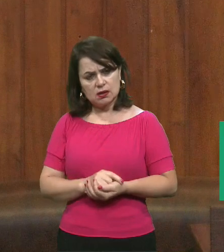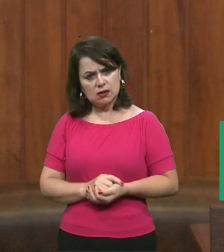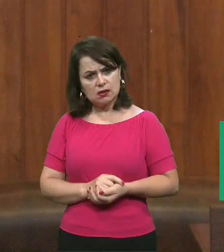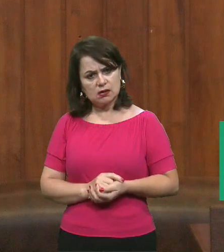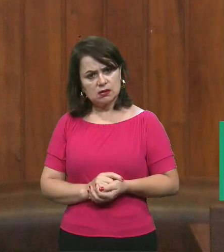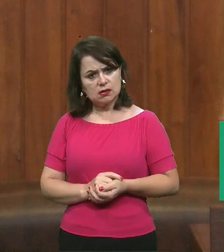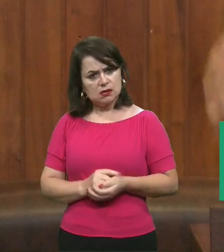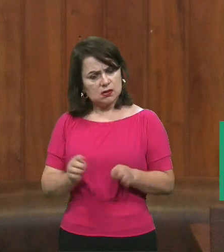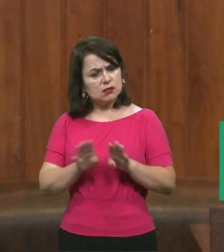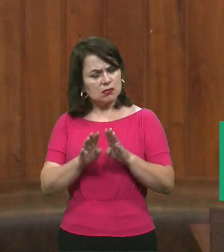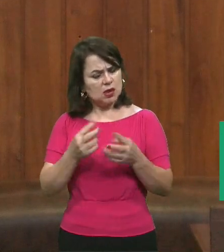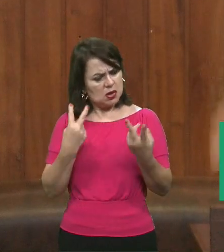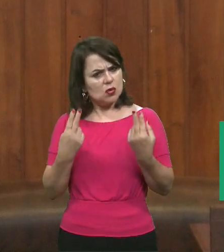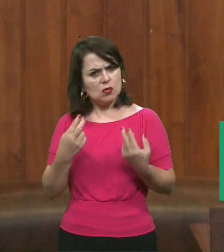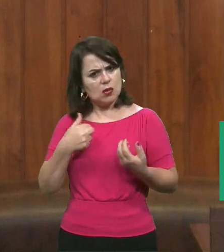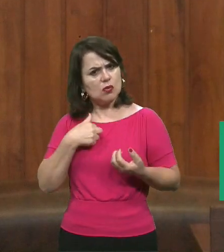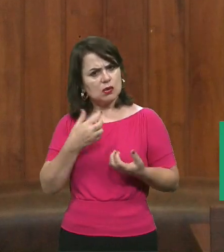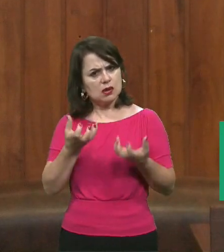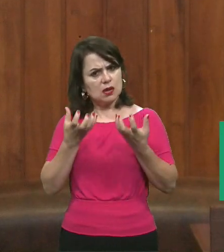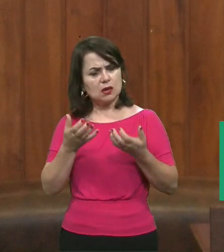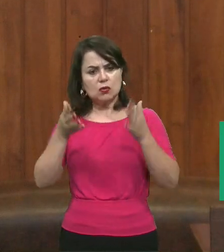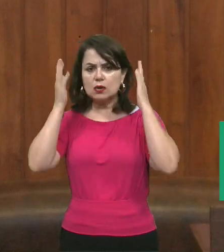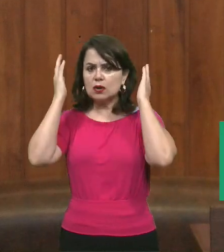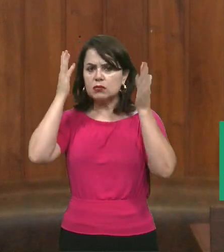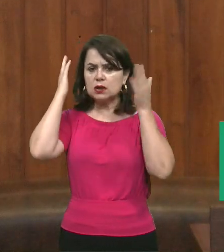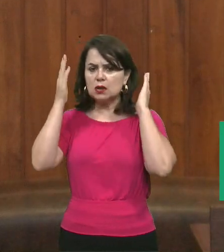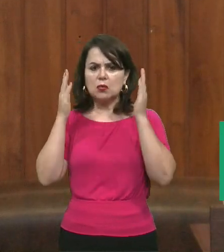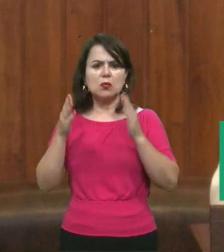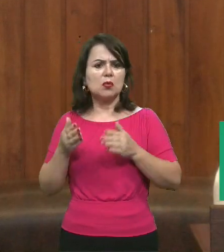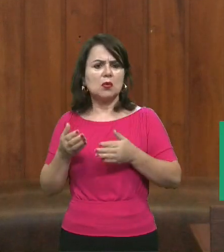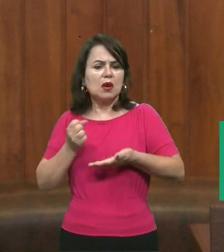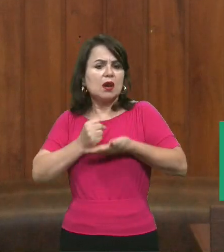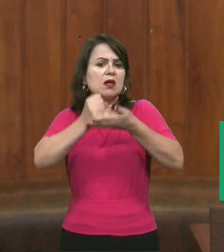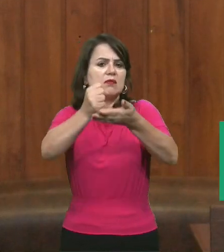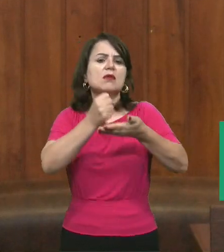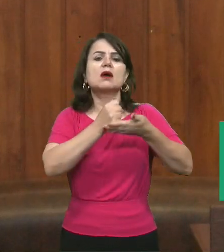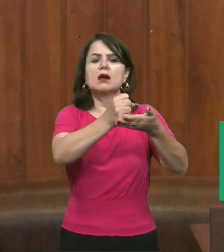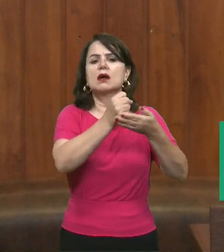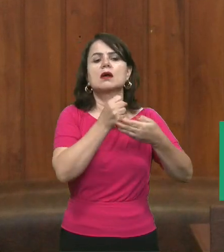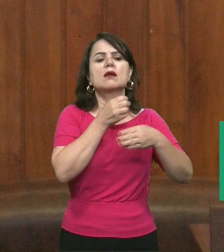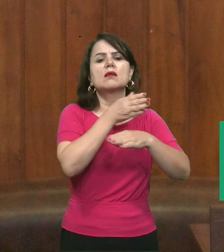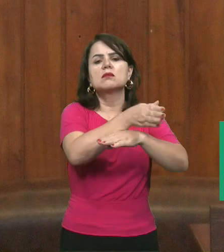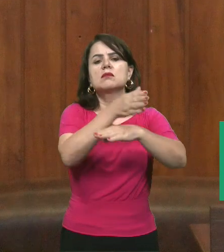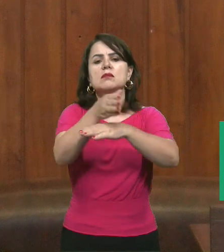Vão entregar na Vila Nova, na Vila Barra, vão entregar em tudo. Quer dizer,